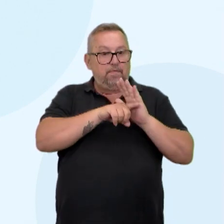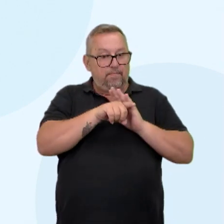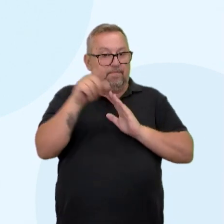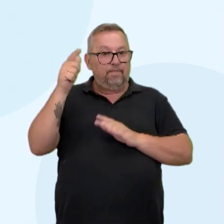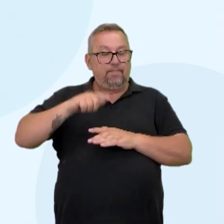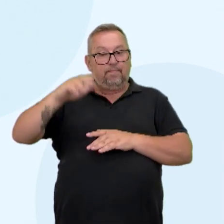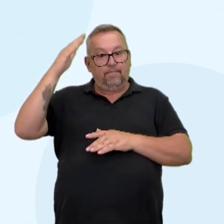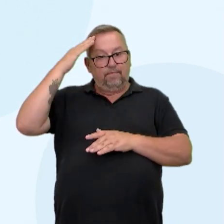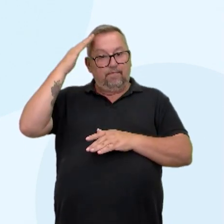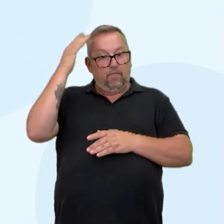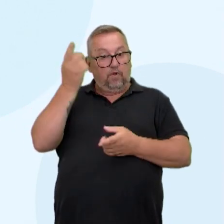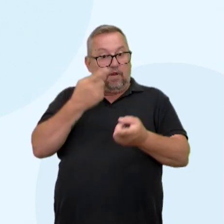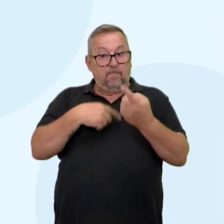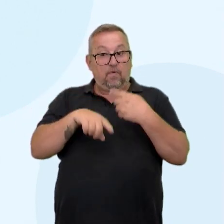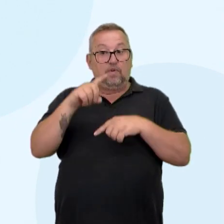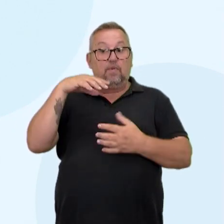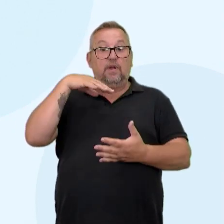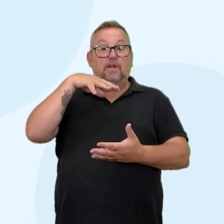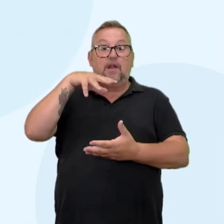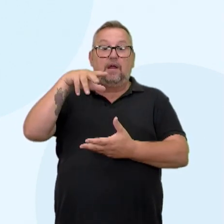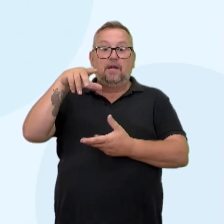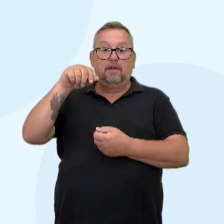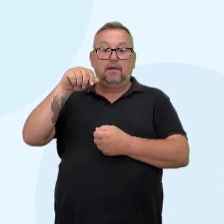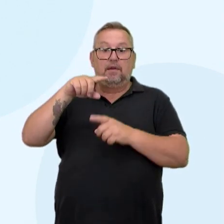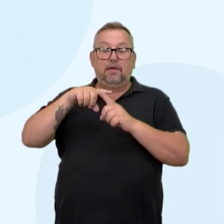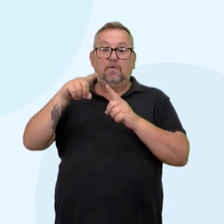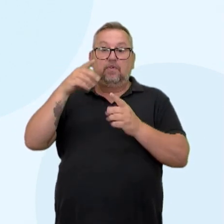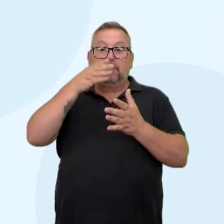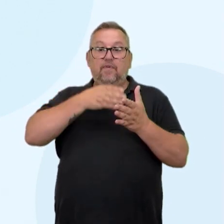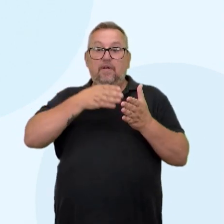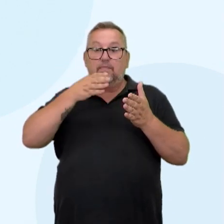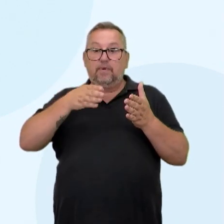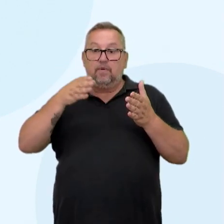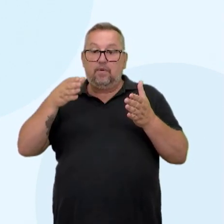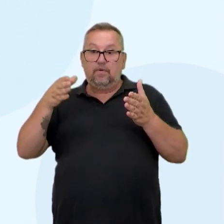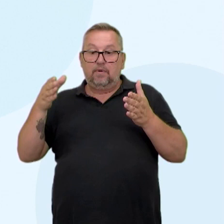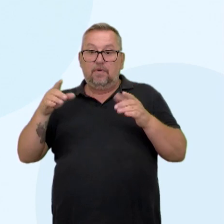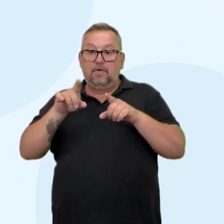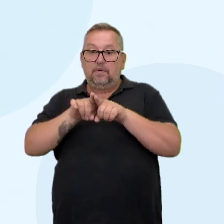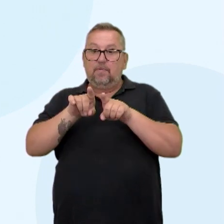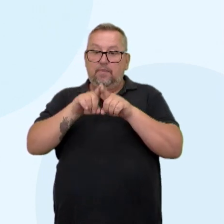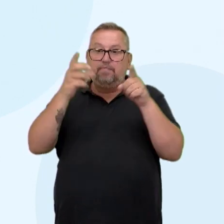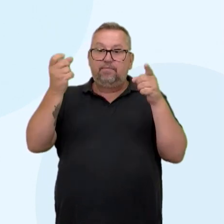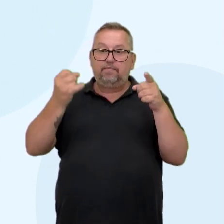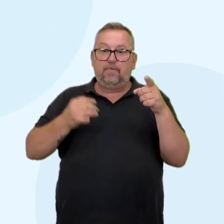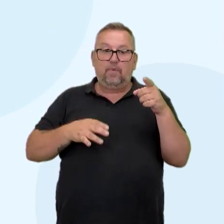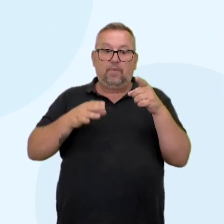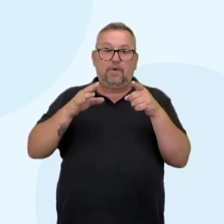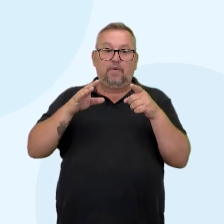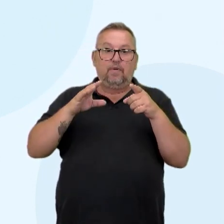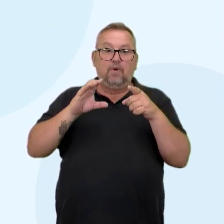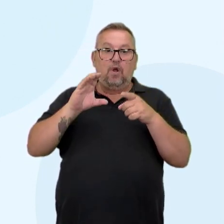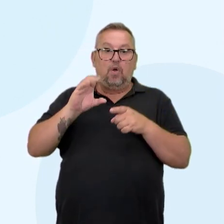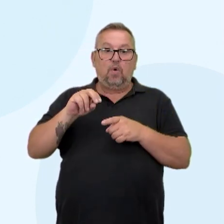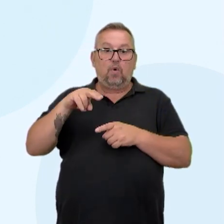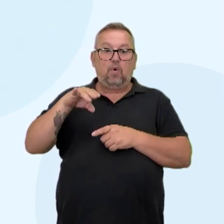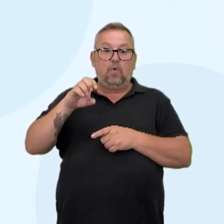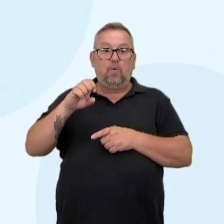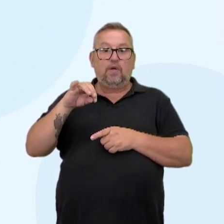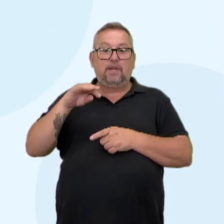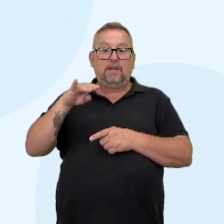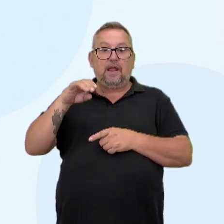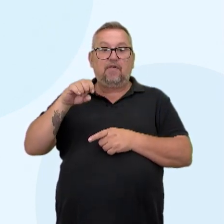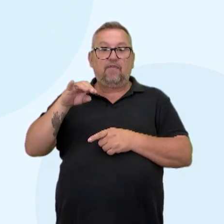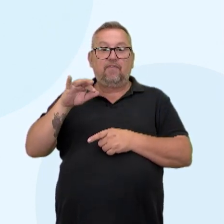e de entendimento da evolução da Terra em intervalos menores, denominados unidades